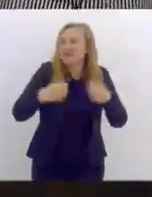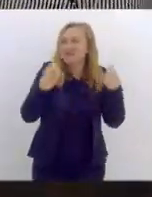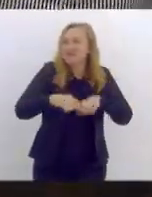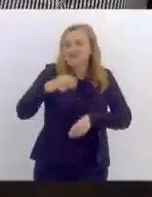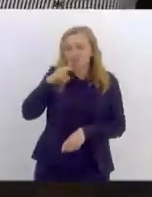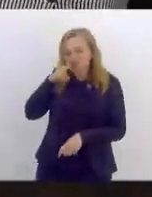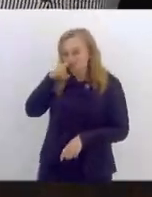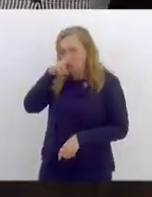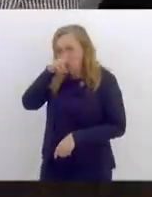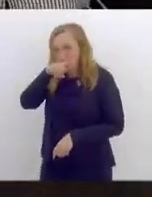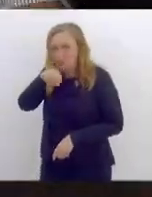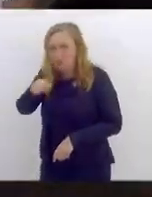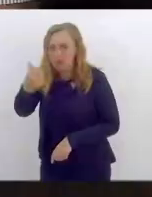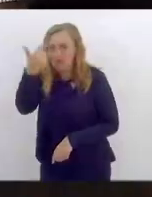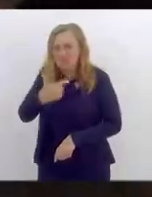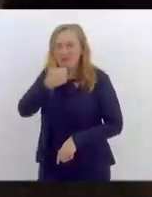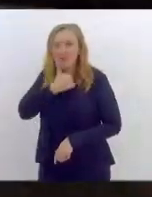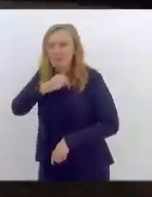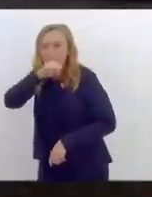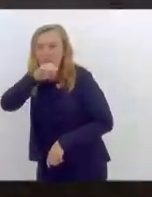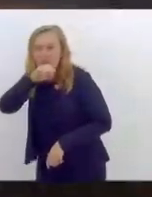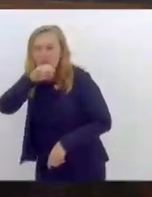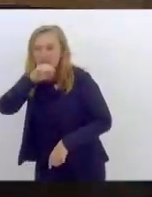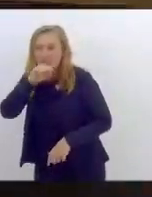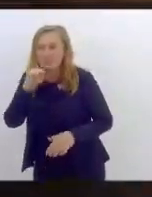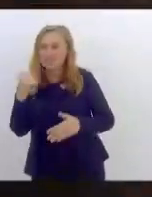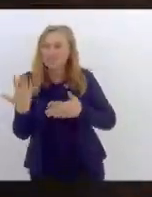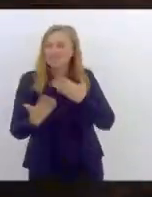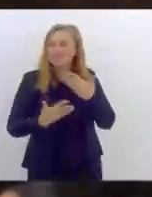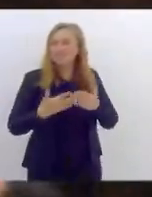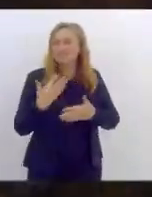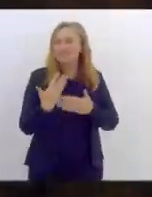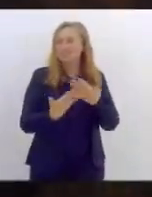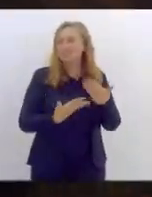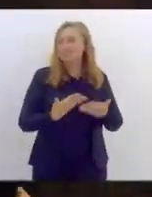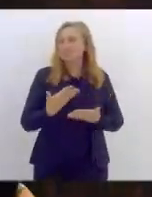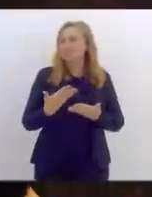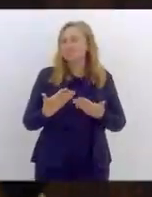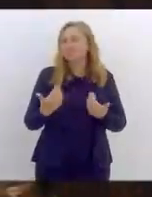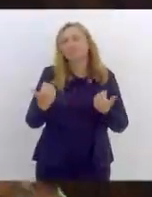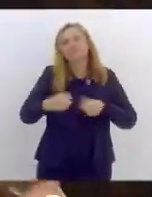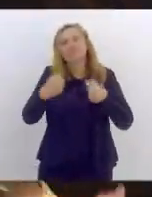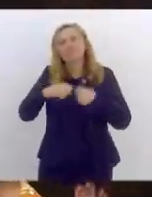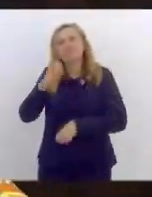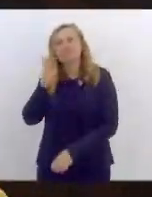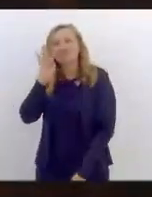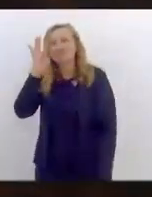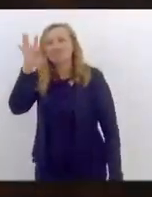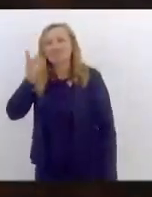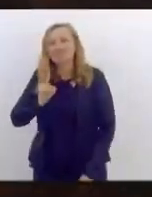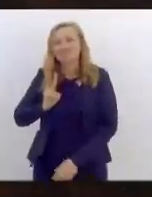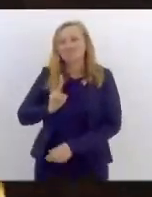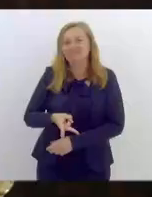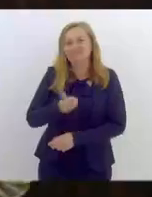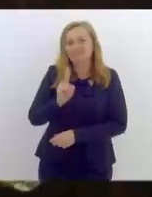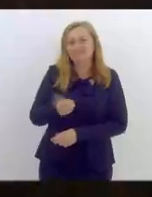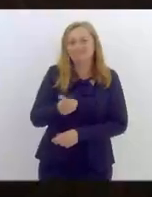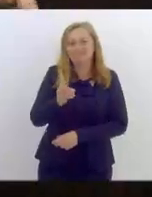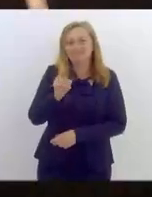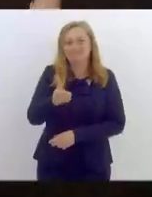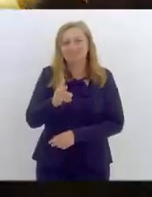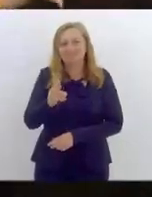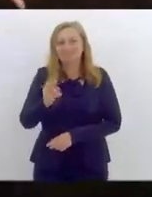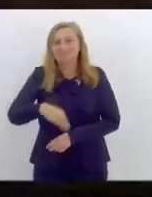ter mãe, é preciso ter graça, é preciso ter sonho sempre. Quem traz